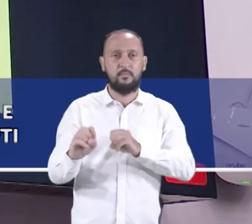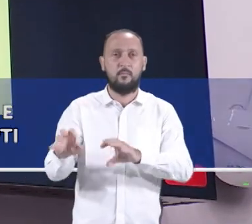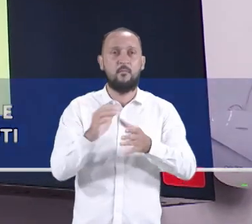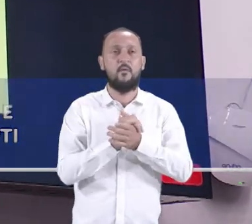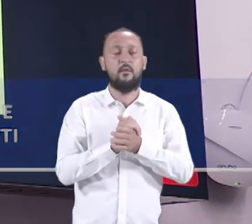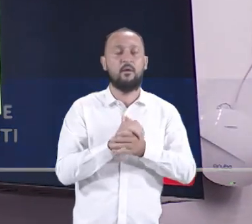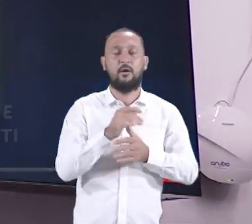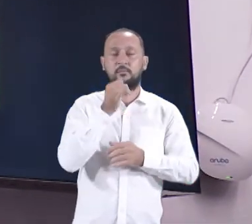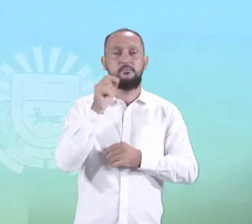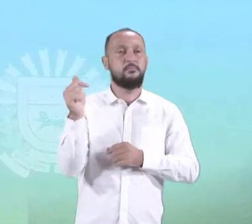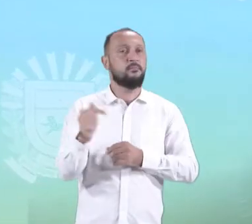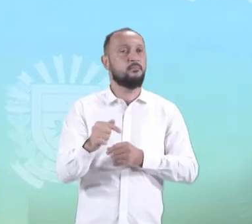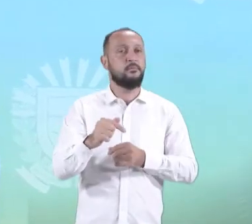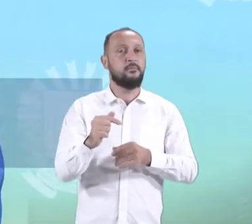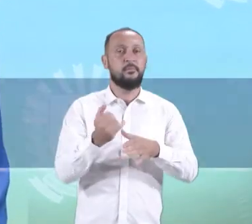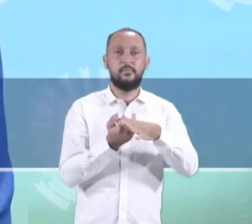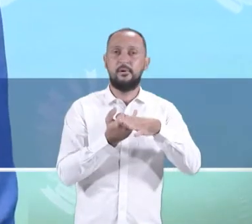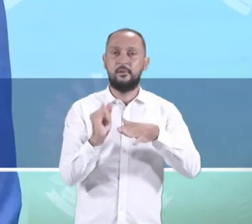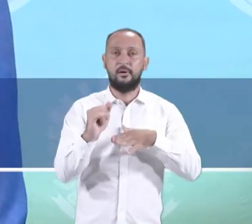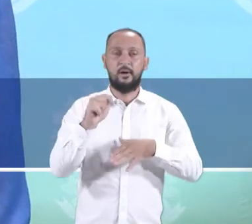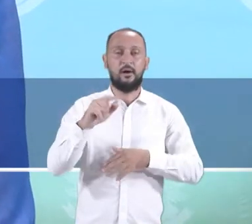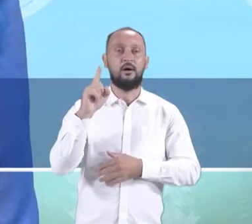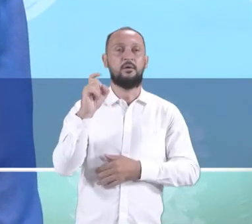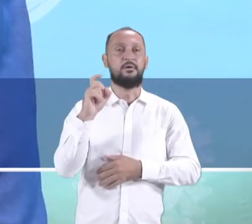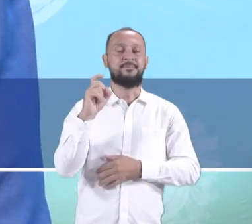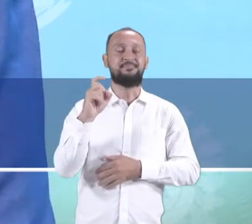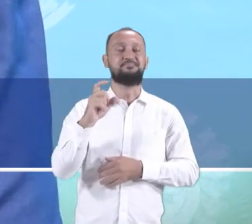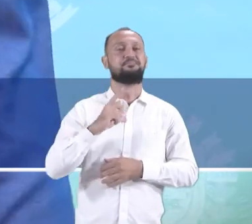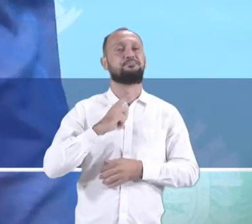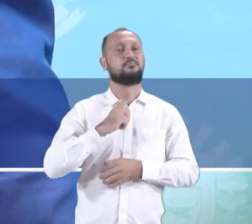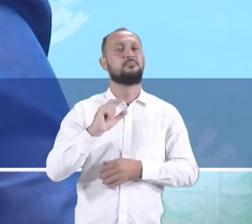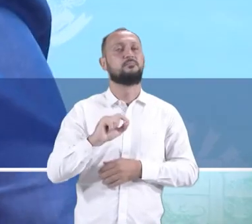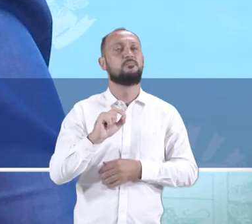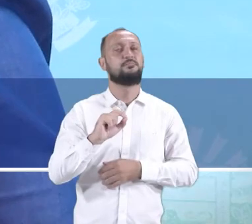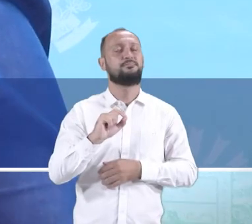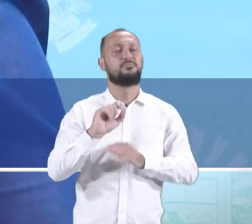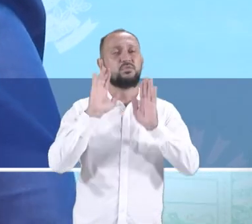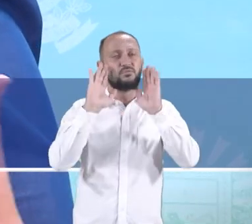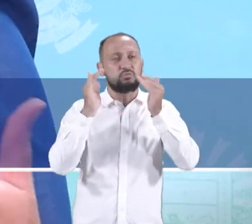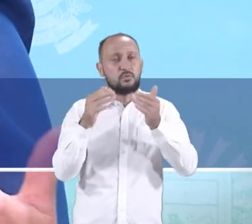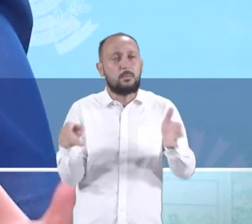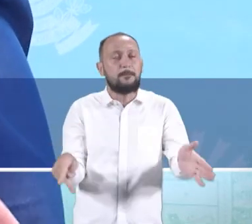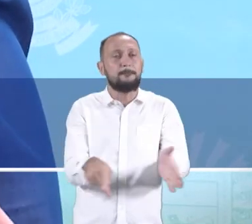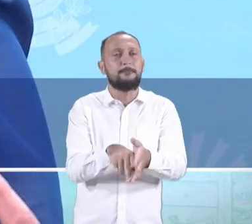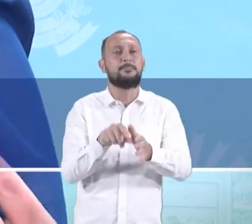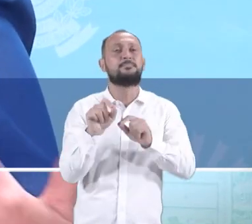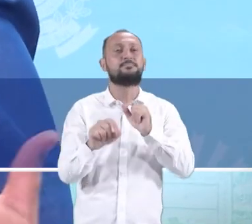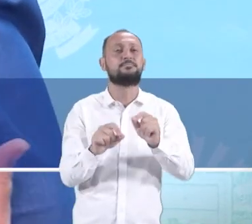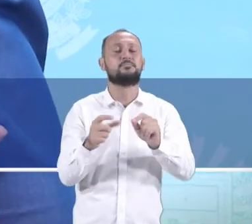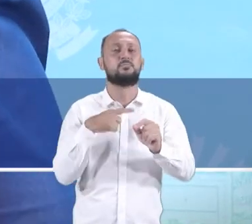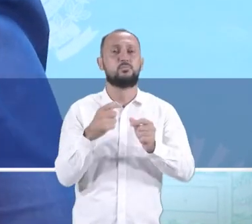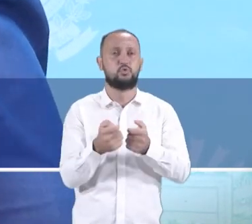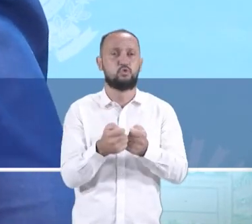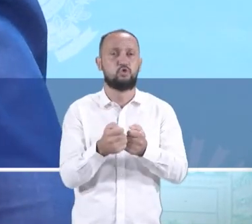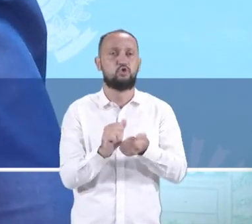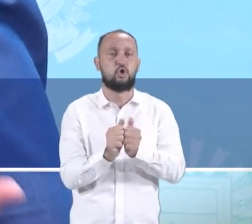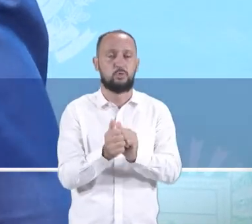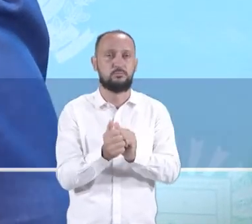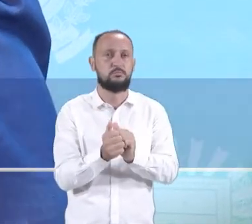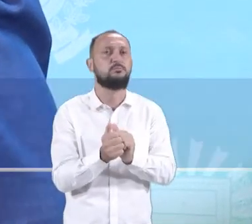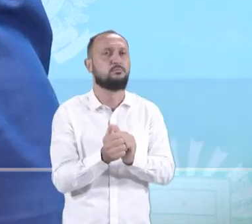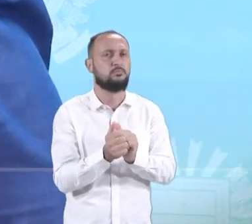para a educação. O Instituto Federal de Mato Grosso do Sul, Campos Dourados, ele tem essa vertente que é